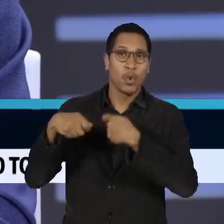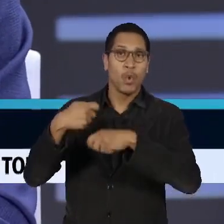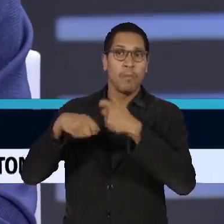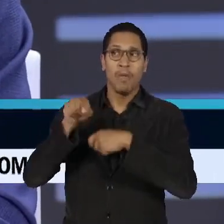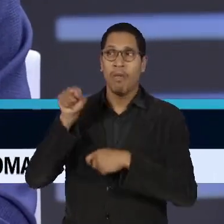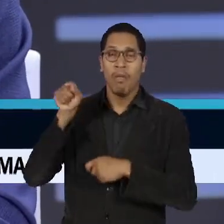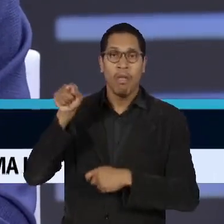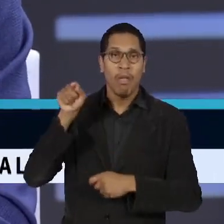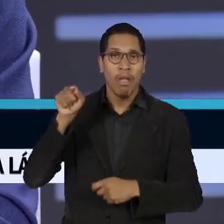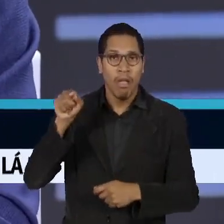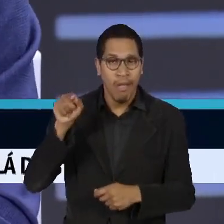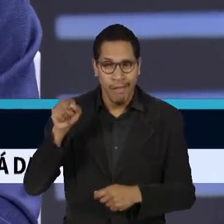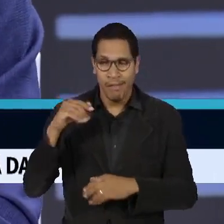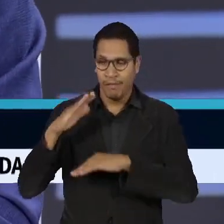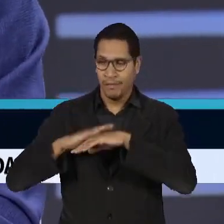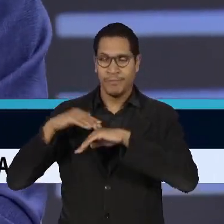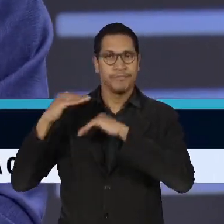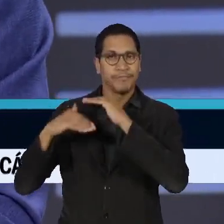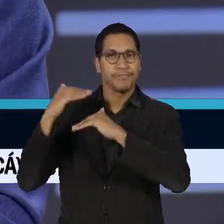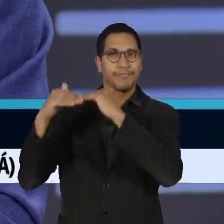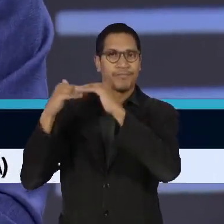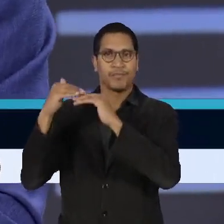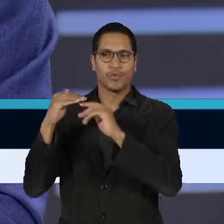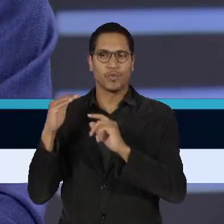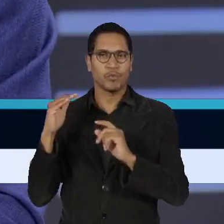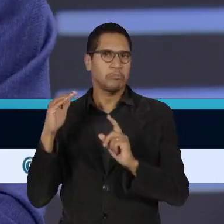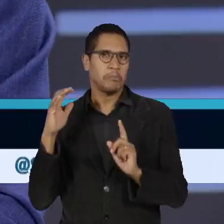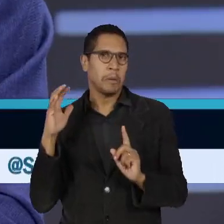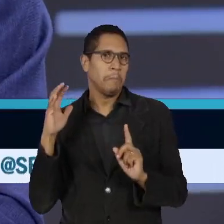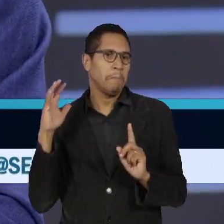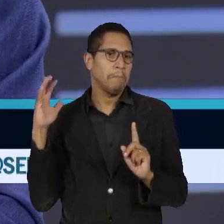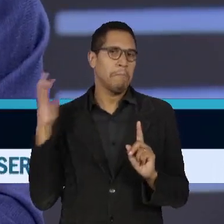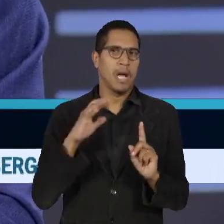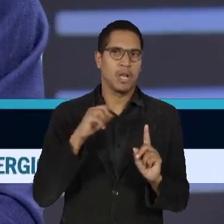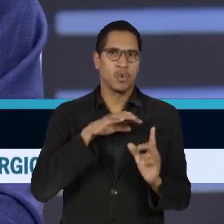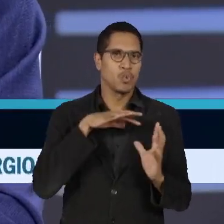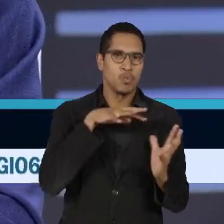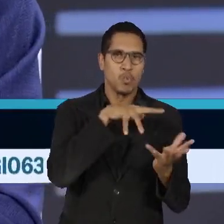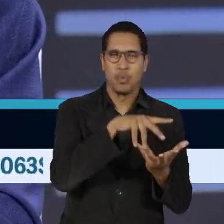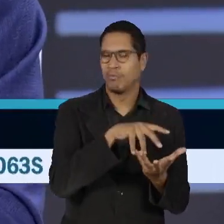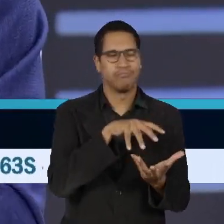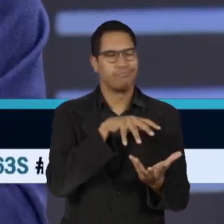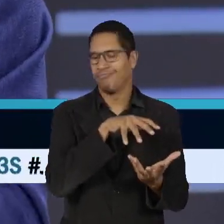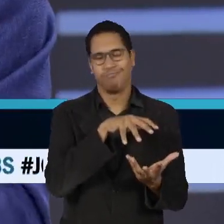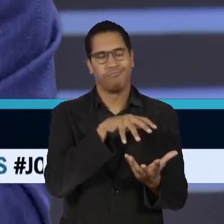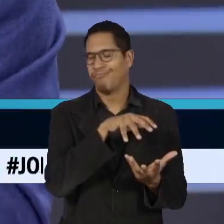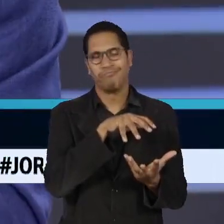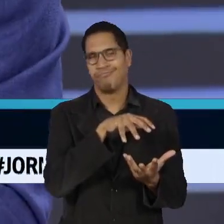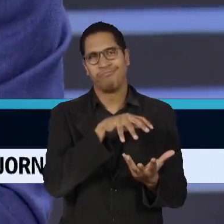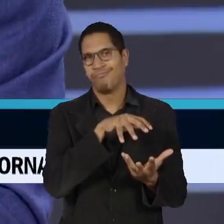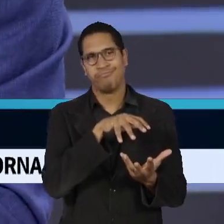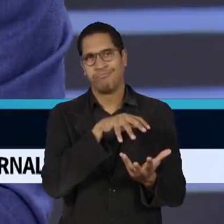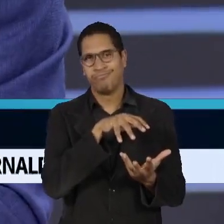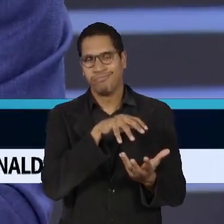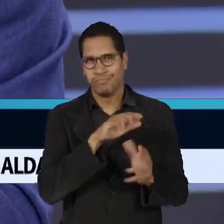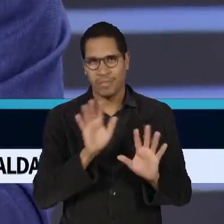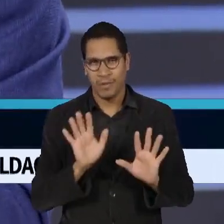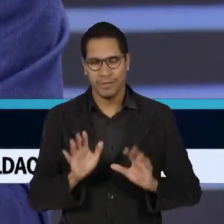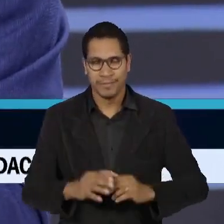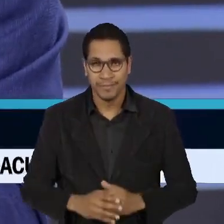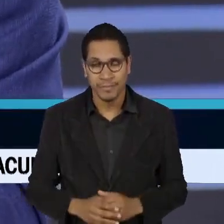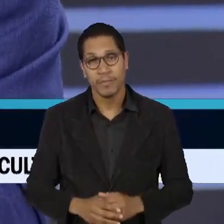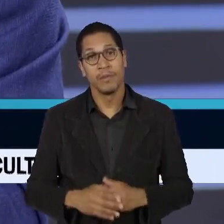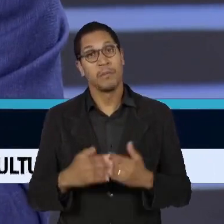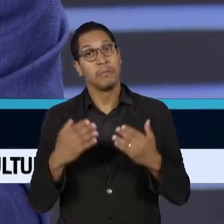desempenho não vai impactar a economia mundial é de uma forma muito significativa